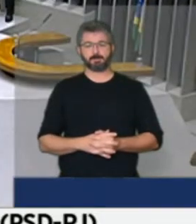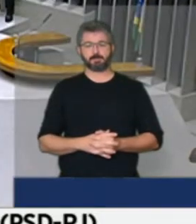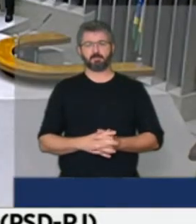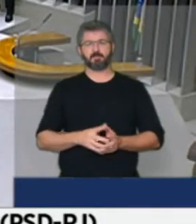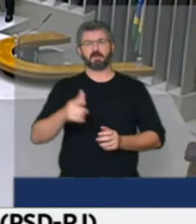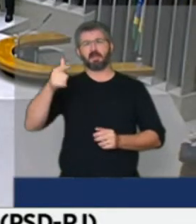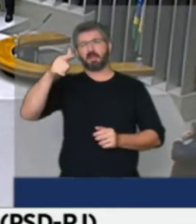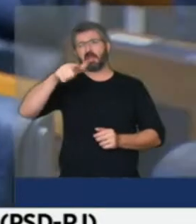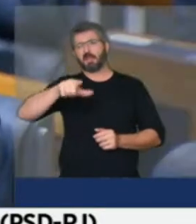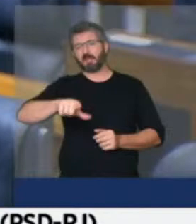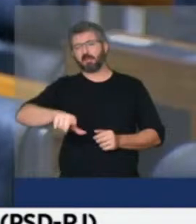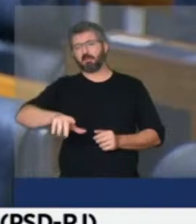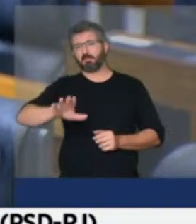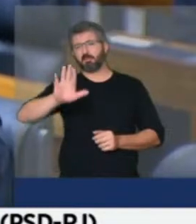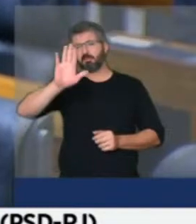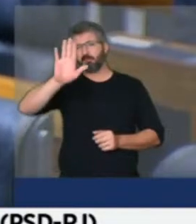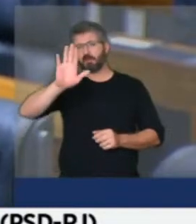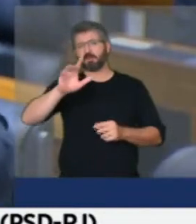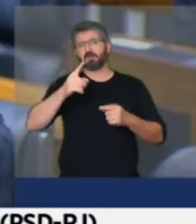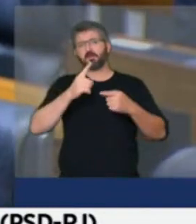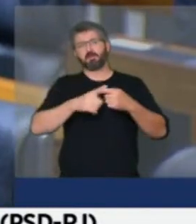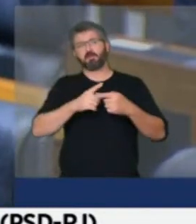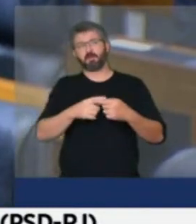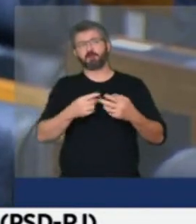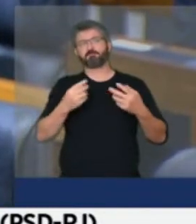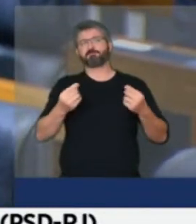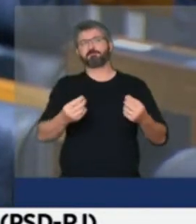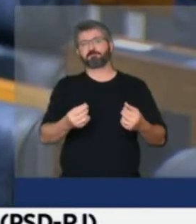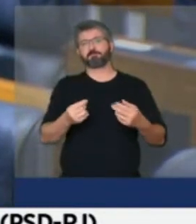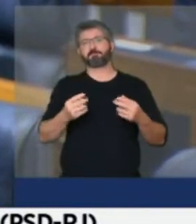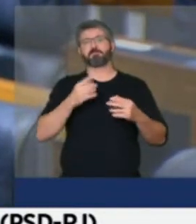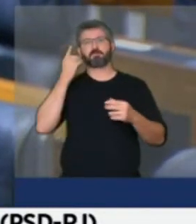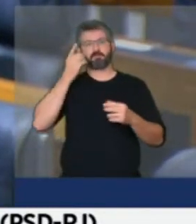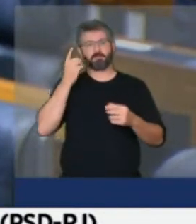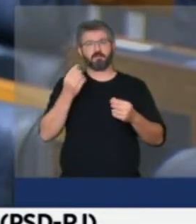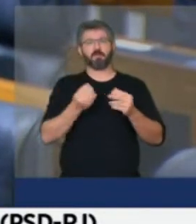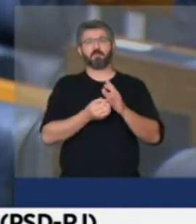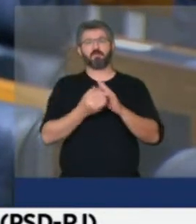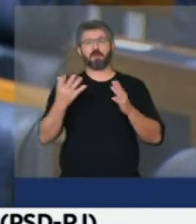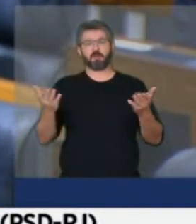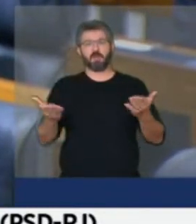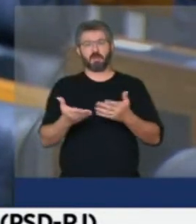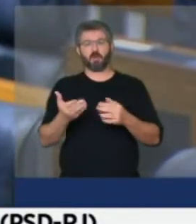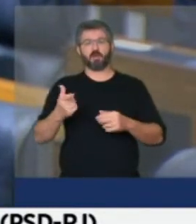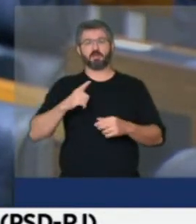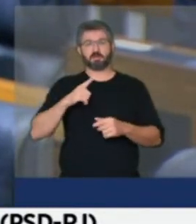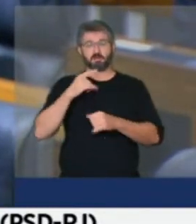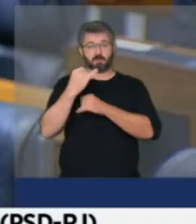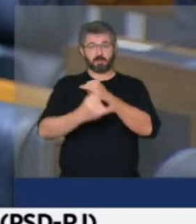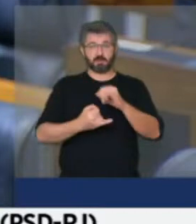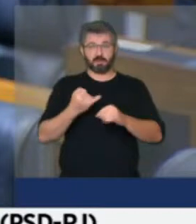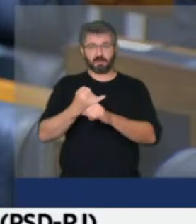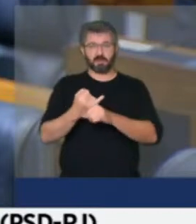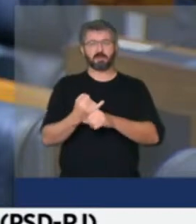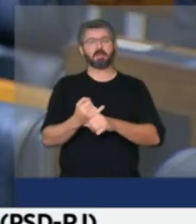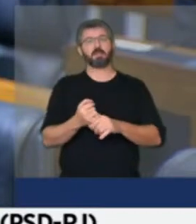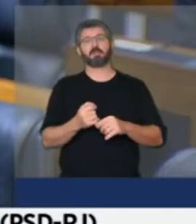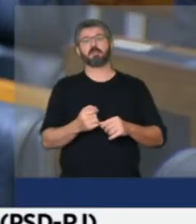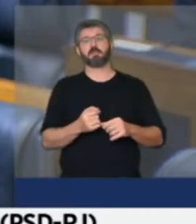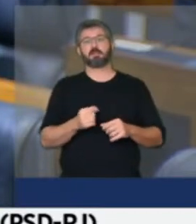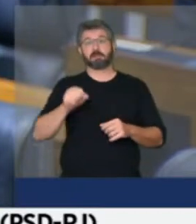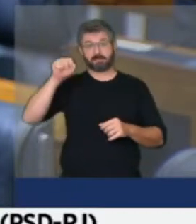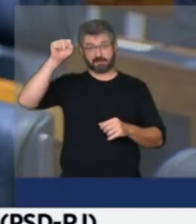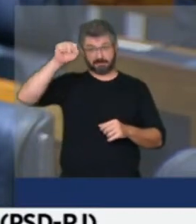repetir, porque tem muitos deputados que estão nesse momento online. Sim, é